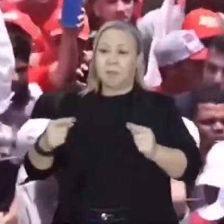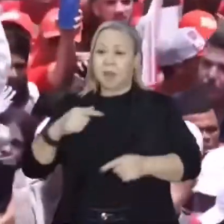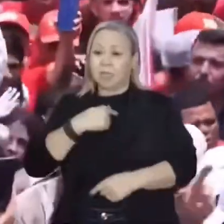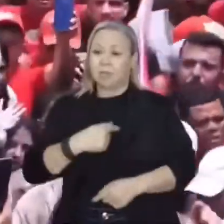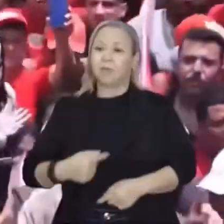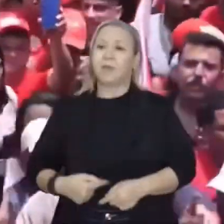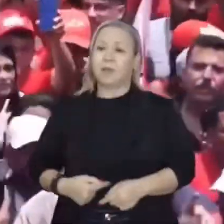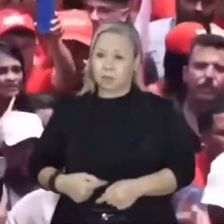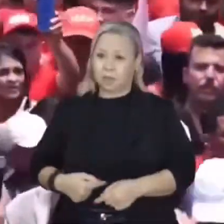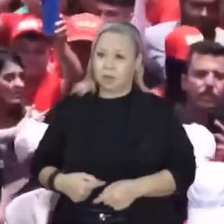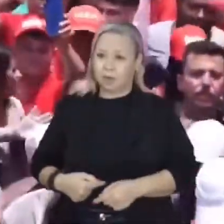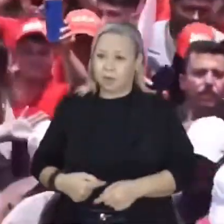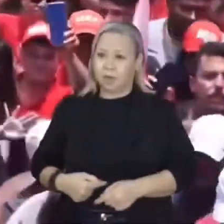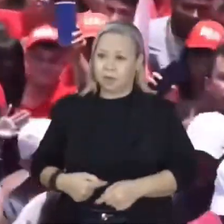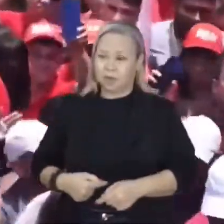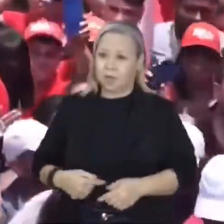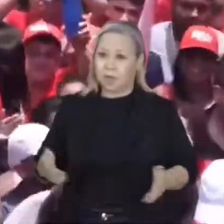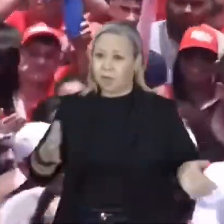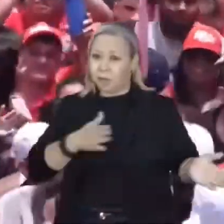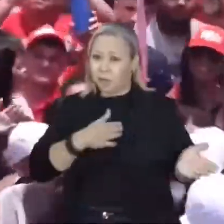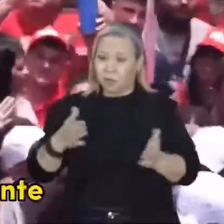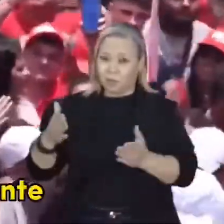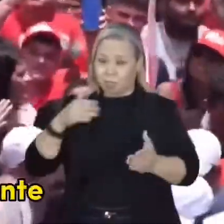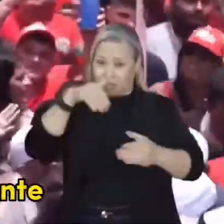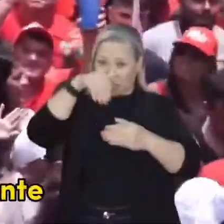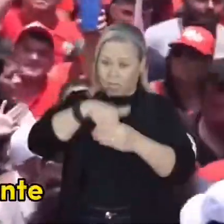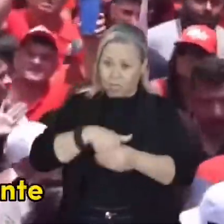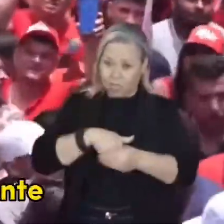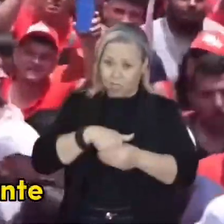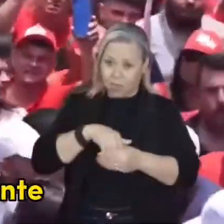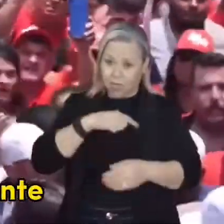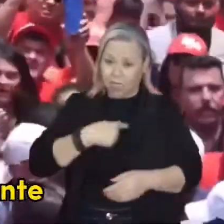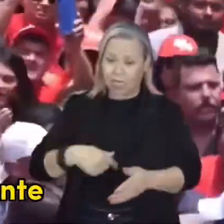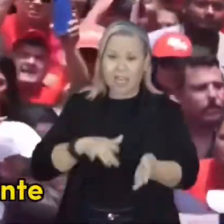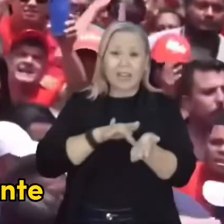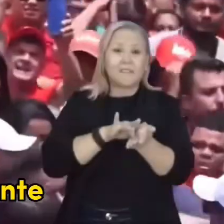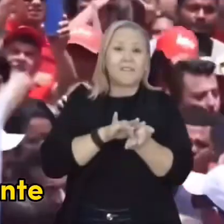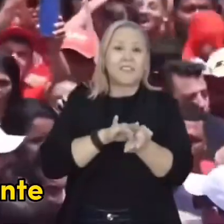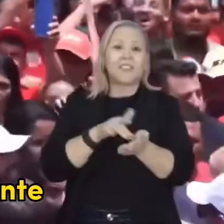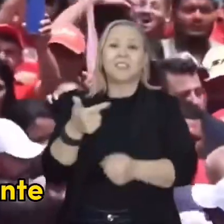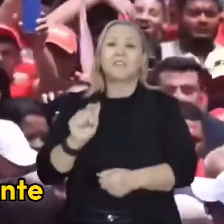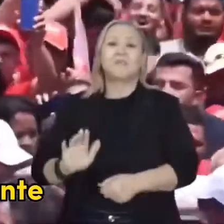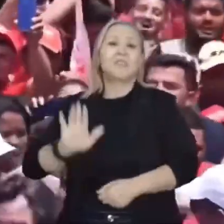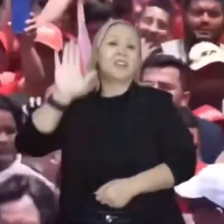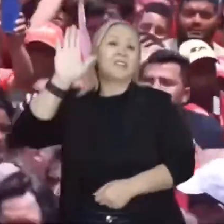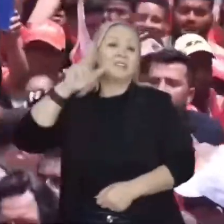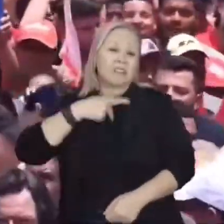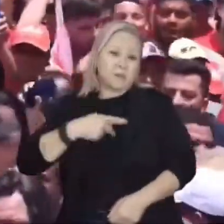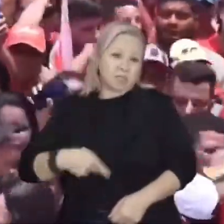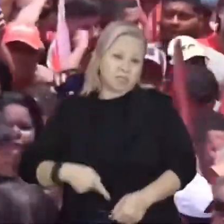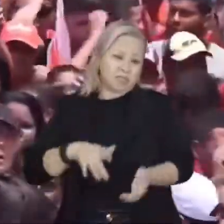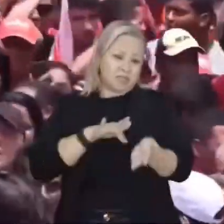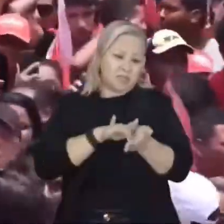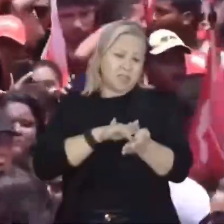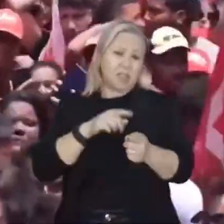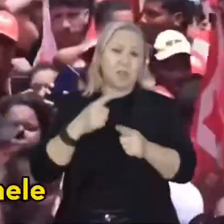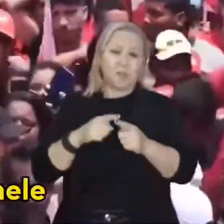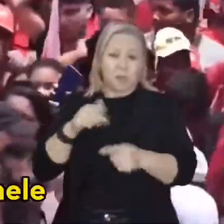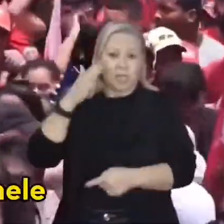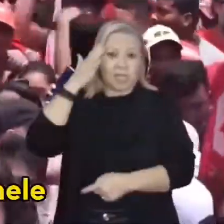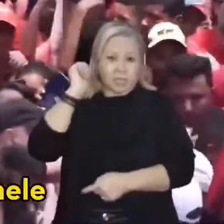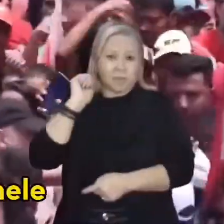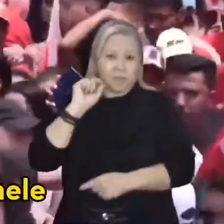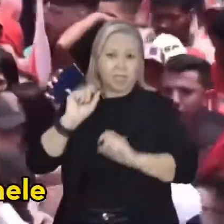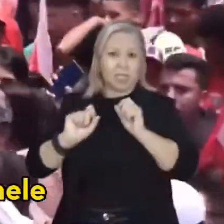governador, durante a eleição dele, ele fingia não ter candidato a presidente, porque ele sabia